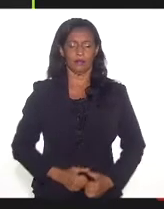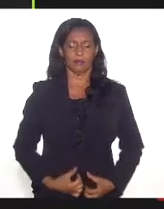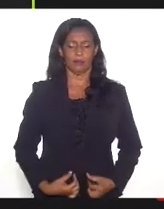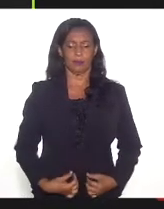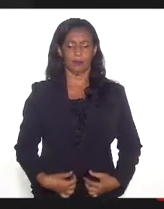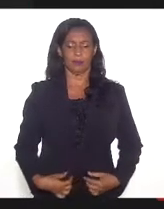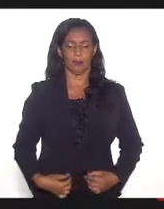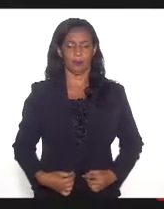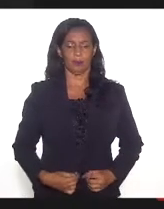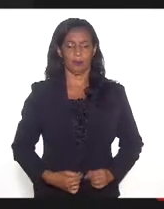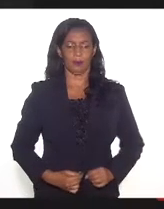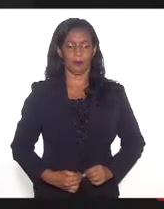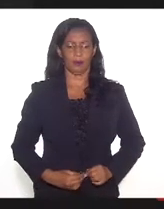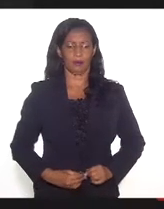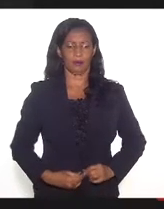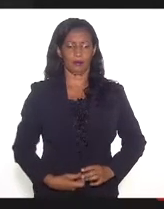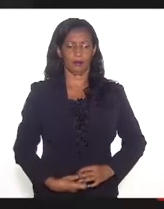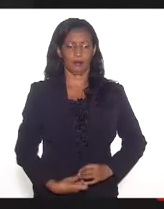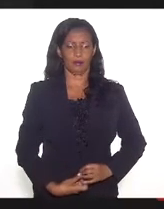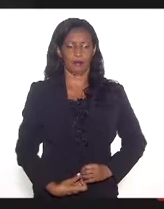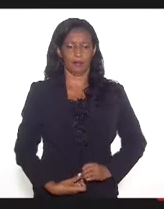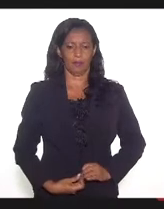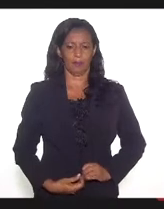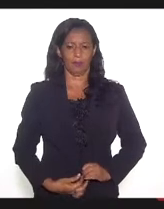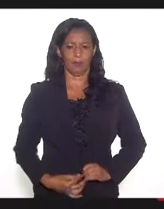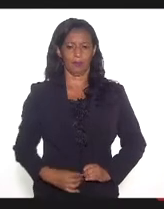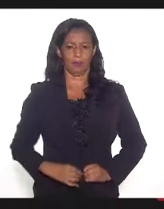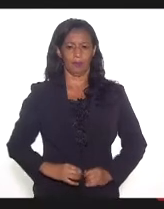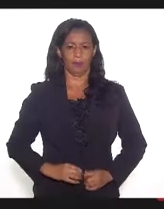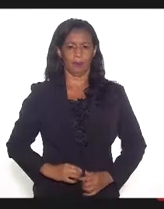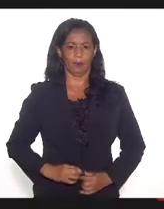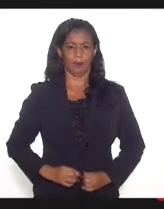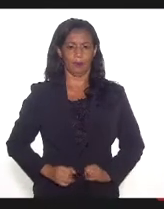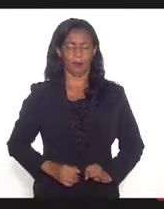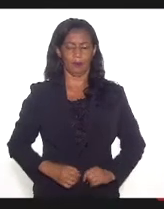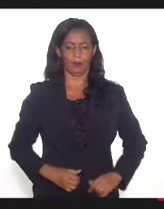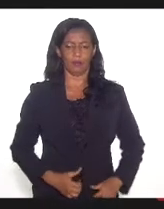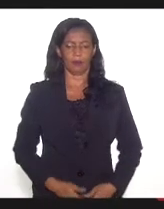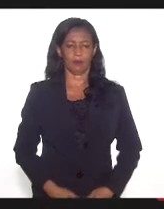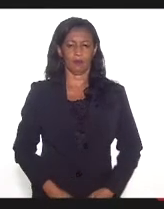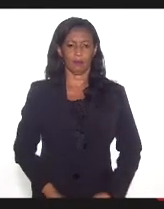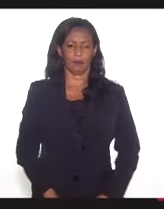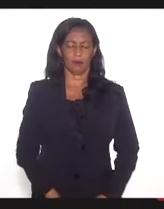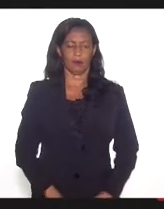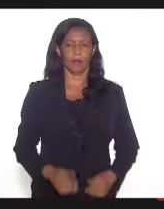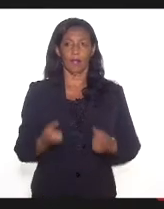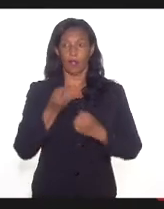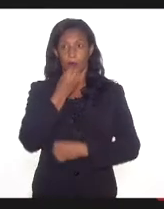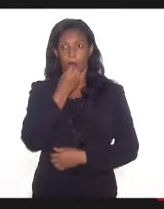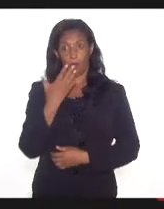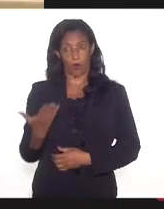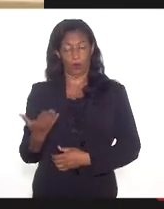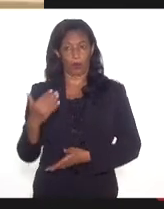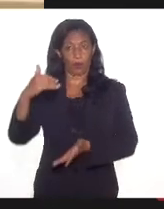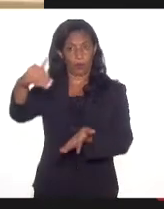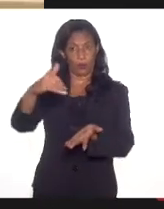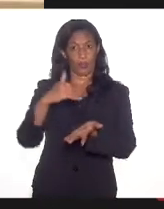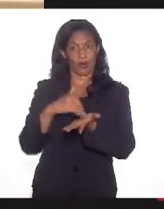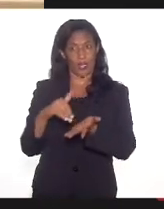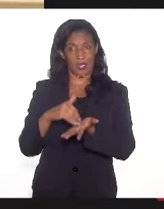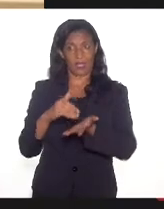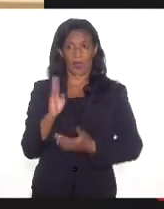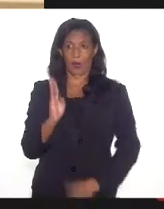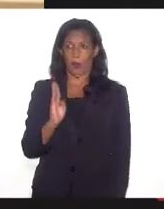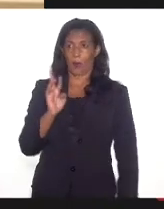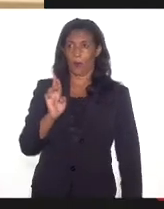Pode ser, quando você voltar, você fala. Tá bom? Obrigada. Bom, o secretário Bruno Dauari